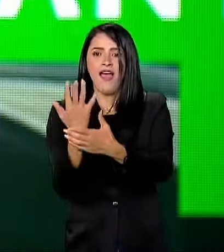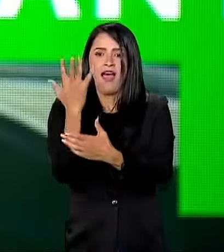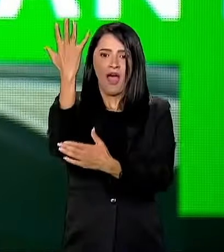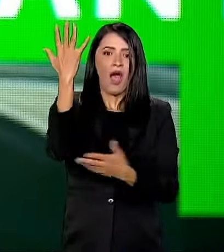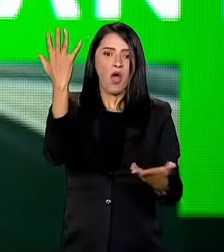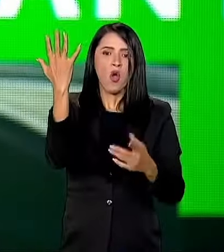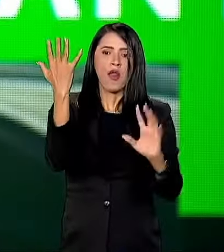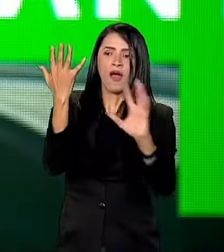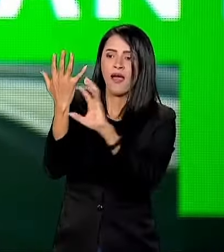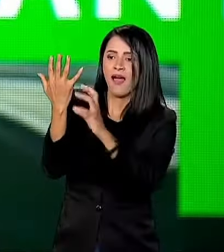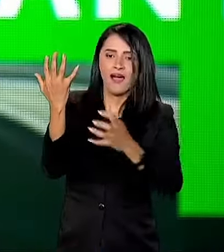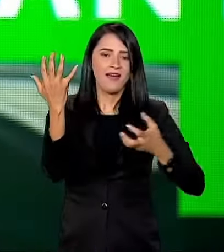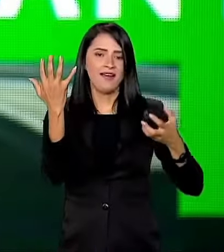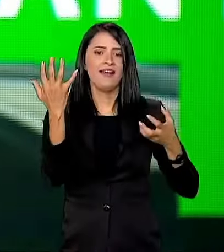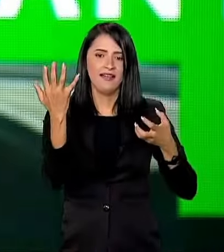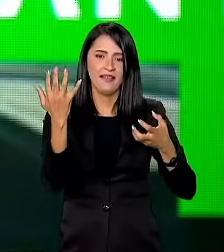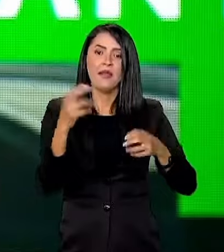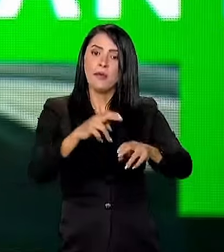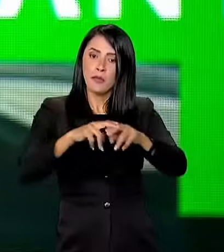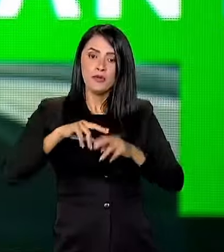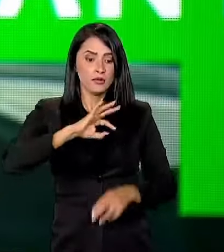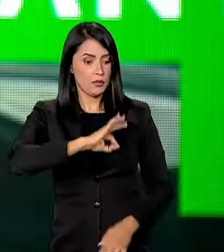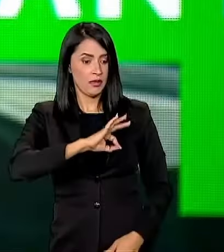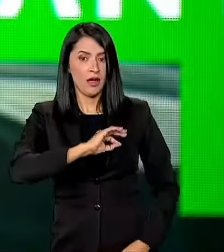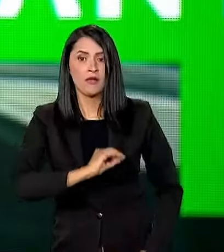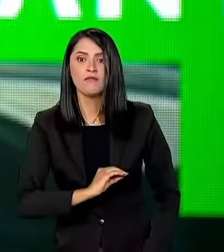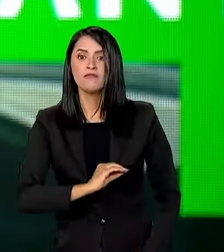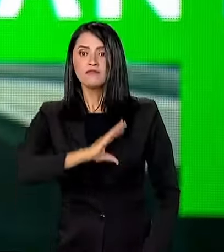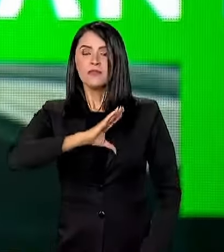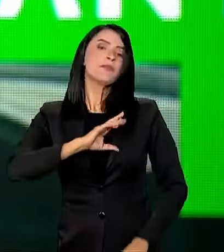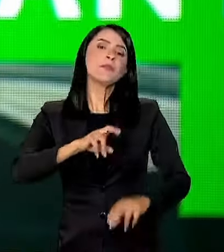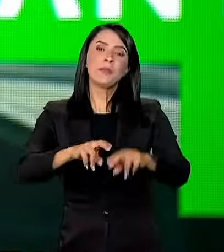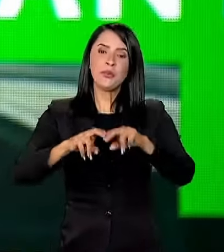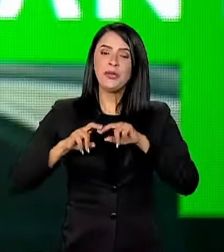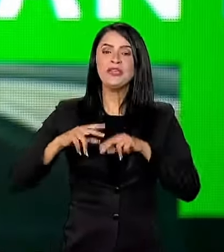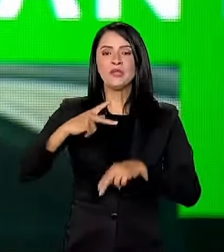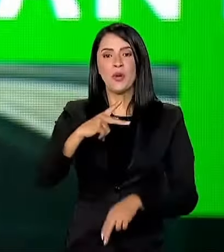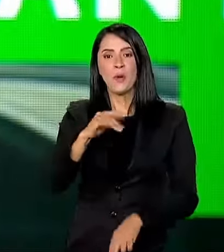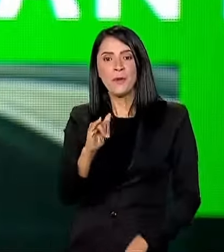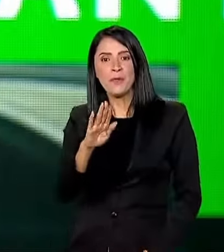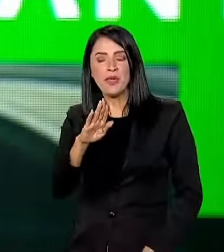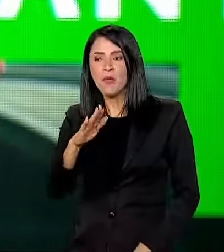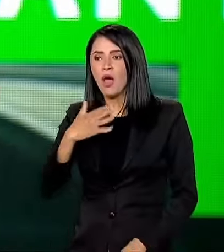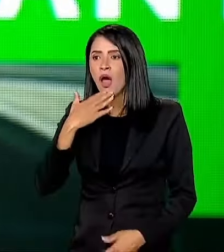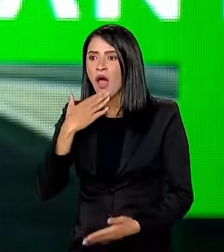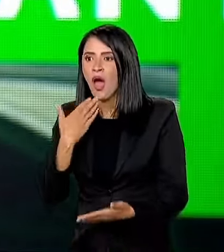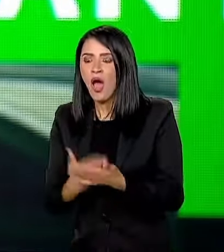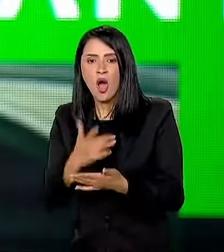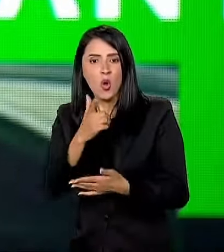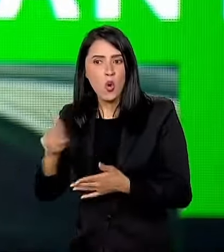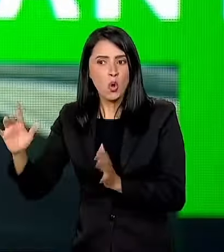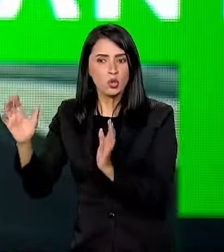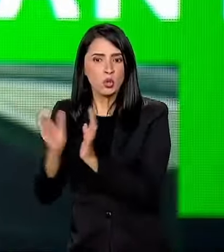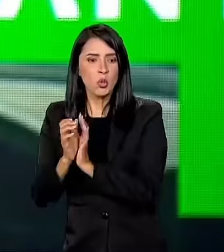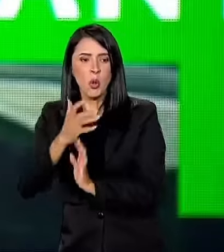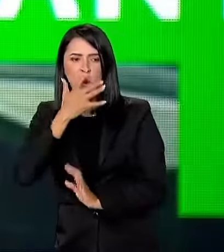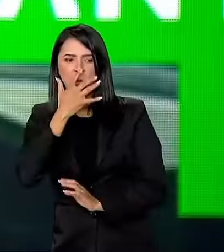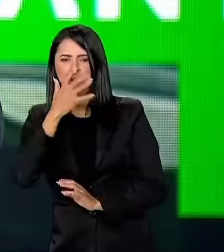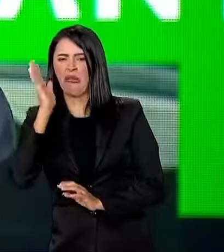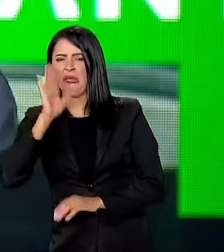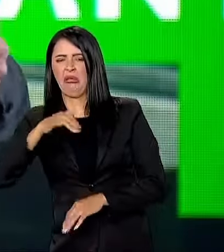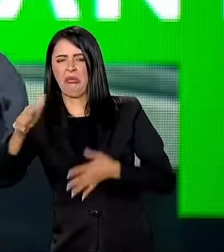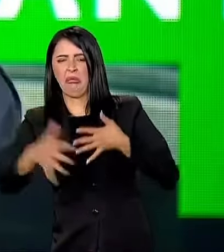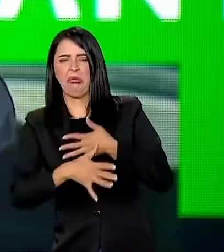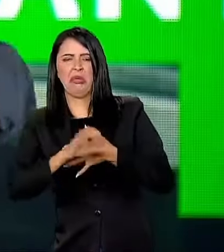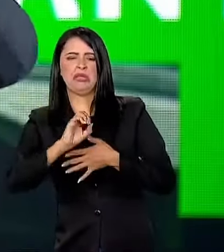colheita. É por isso que o salário está crescendo. É por isso que o PIB surpreendeu os negacionistas, que achavam que o PIB ia ser